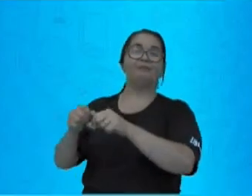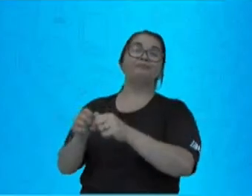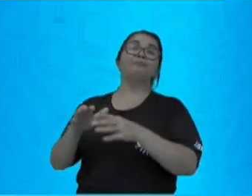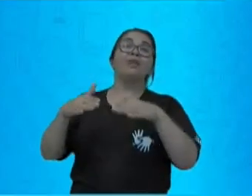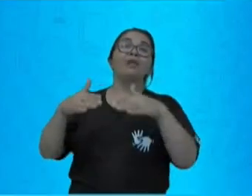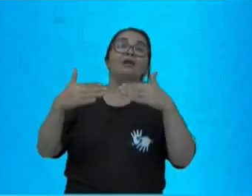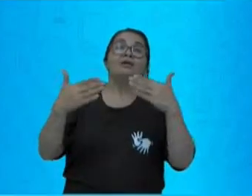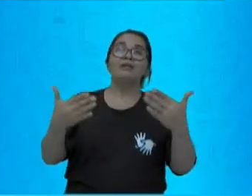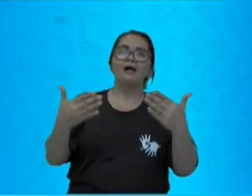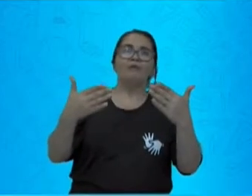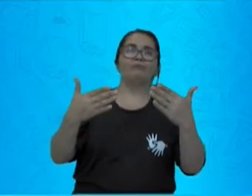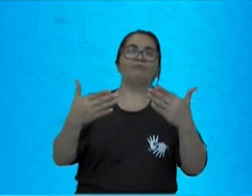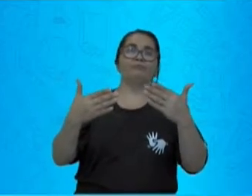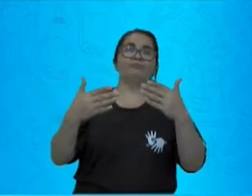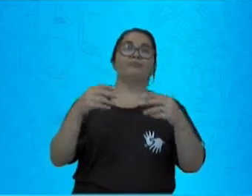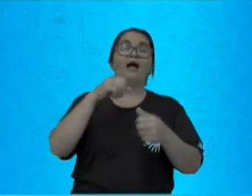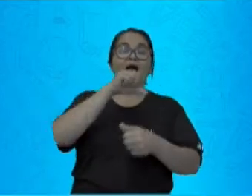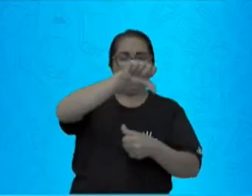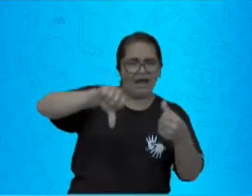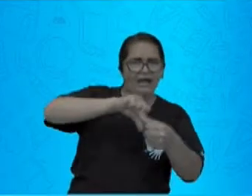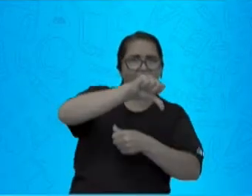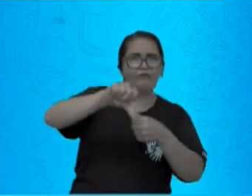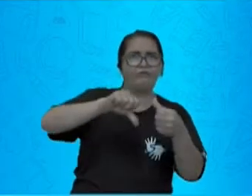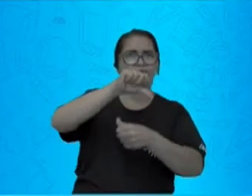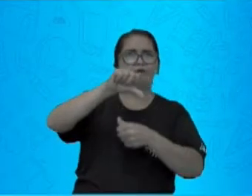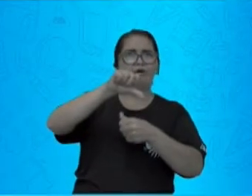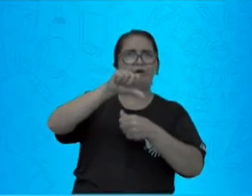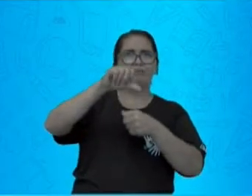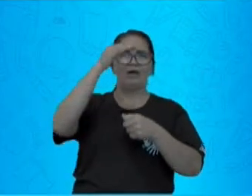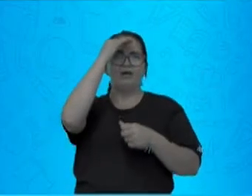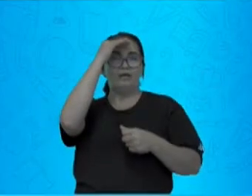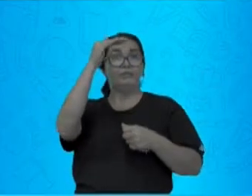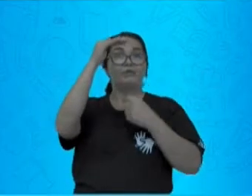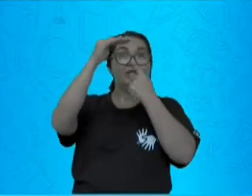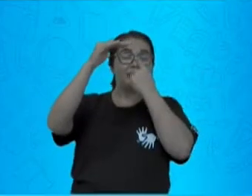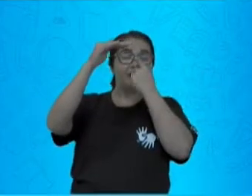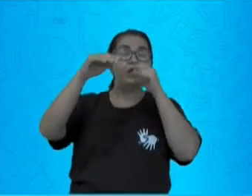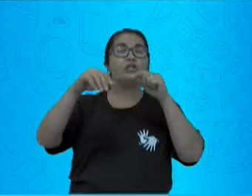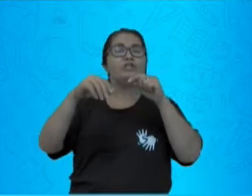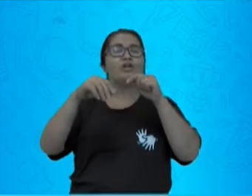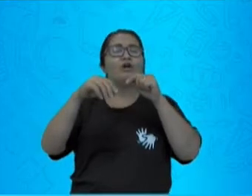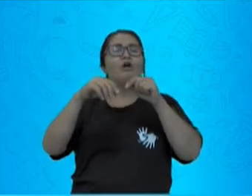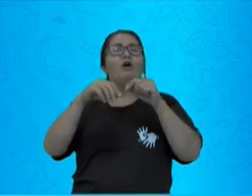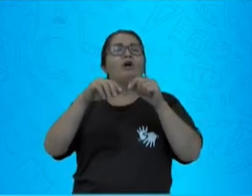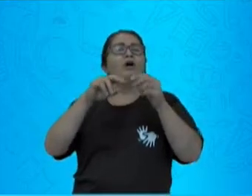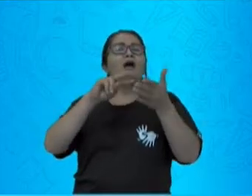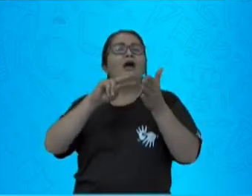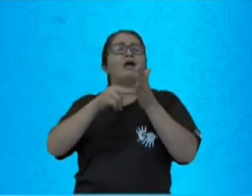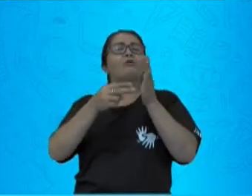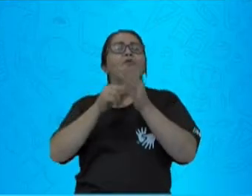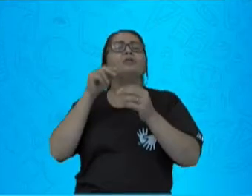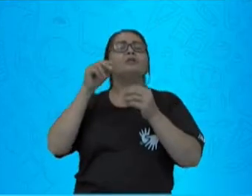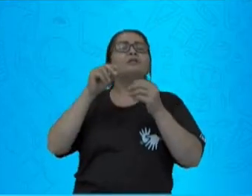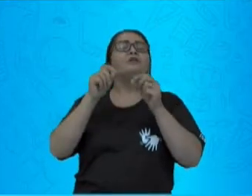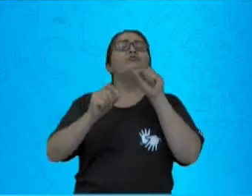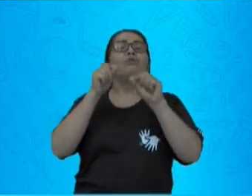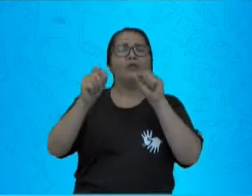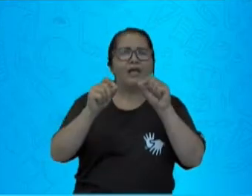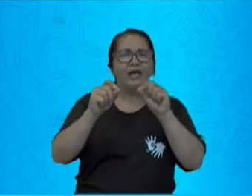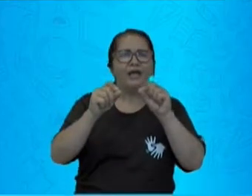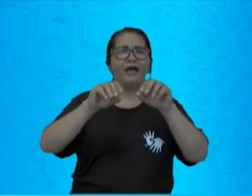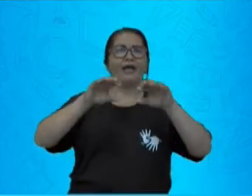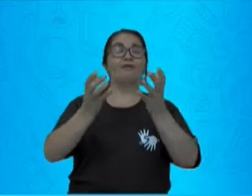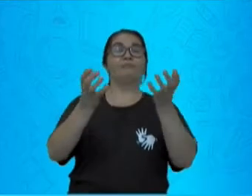A reforma foi uma negação da estrutura secular da Igreja Católica, uma afirmação de uma